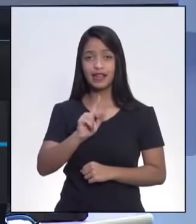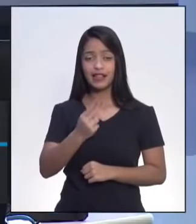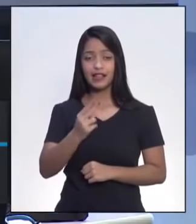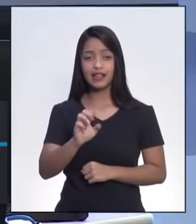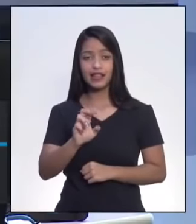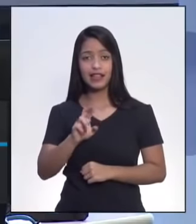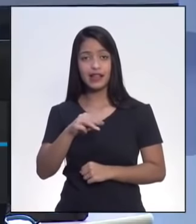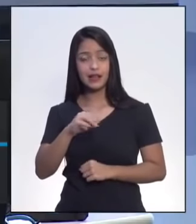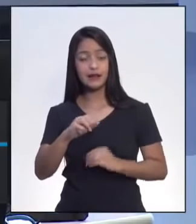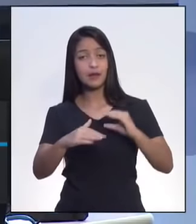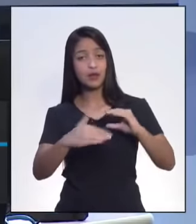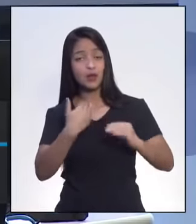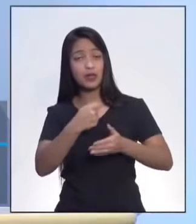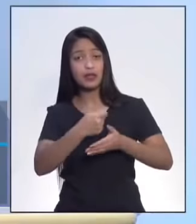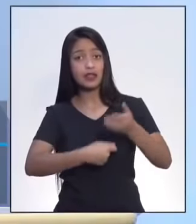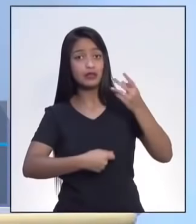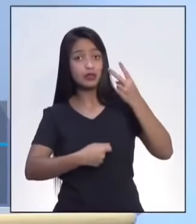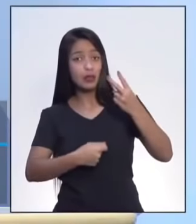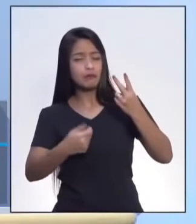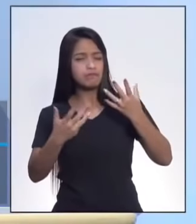mim se é 1 ou colocou 2. confusa.